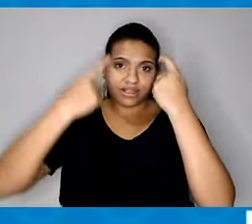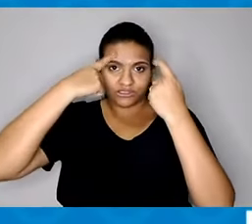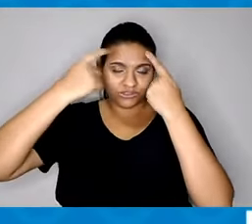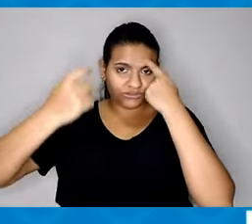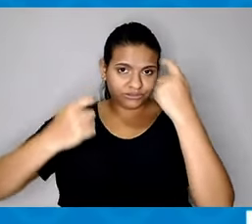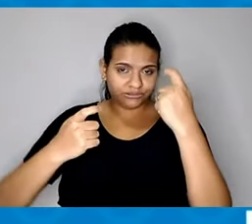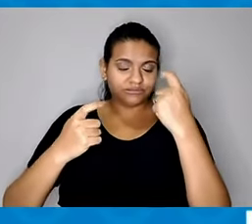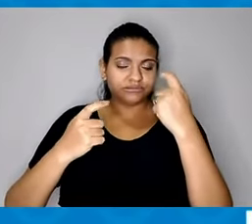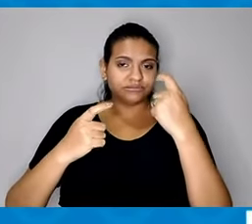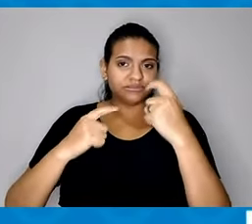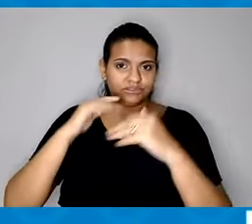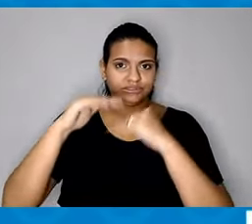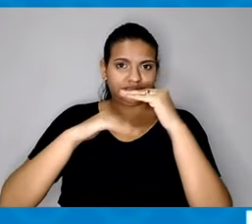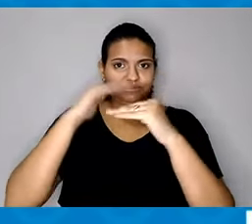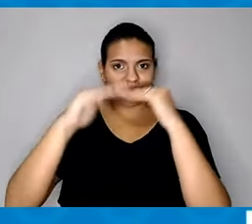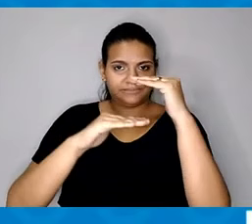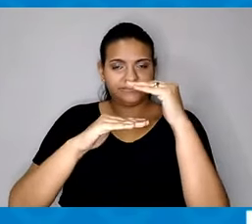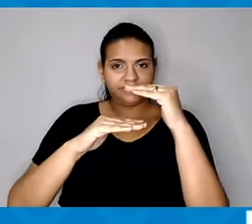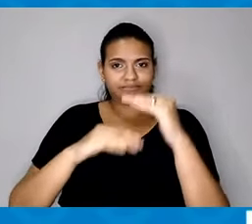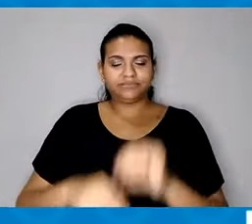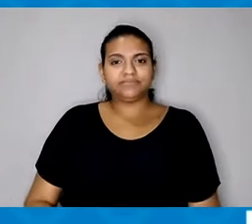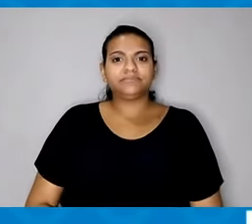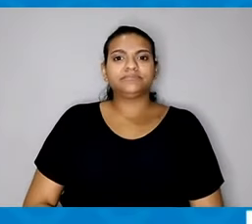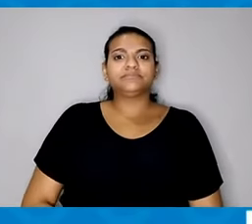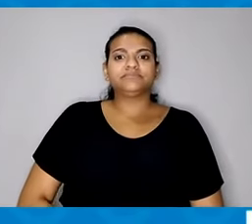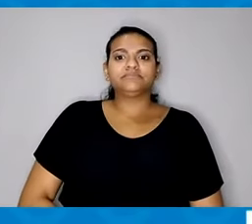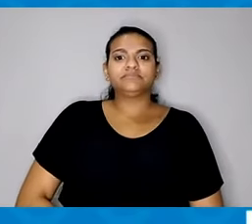da criatividade.